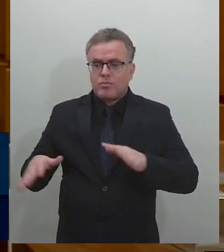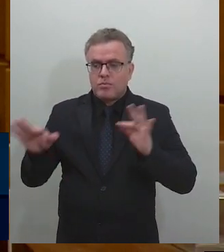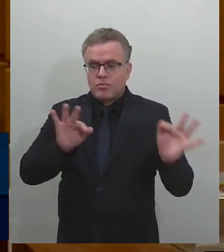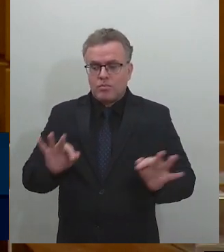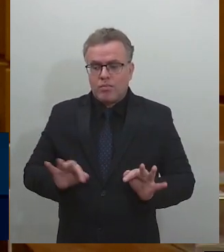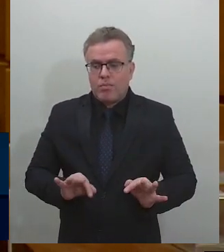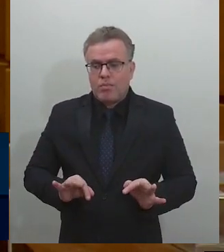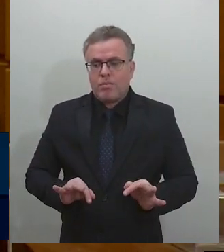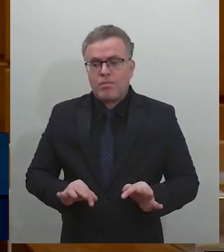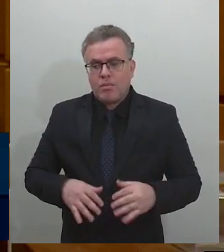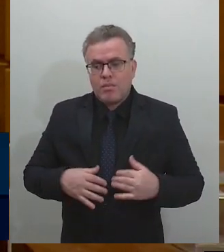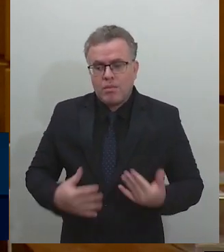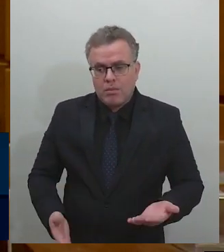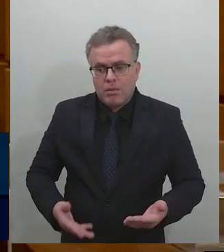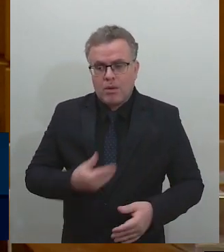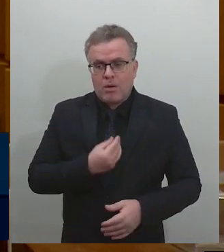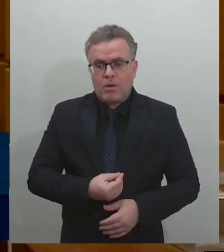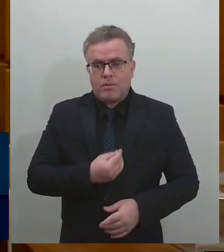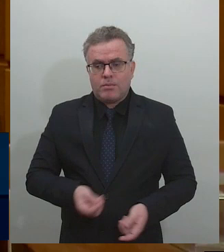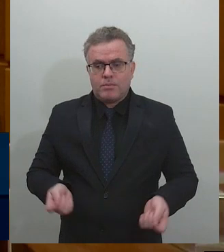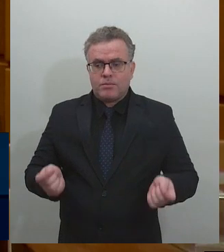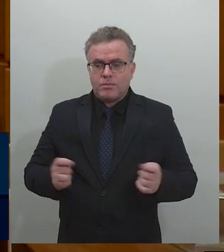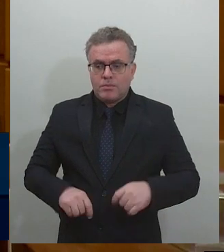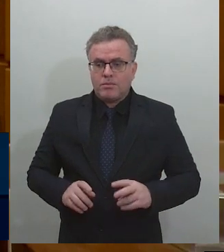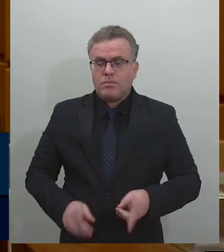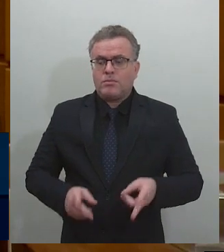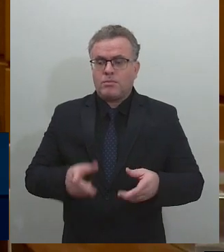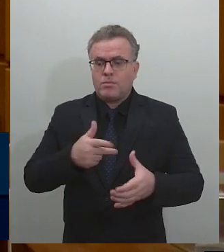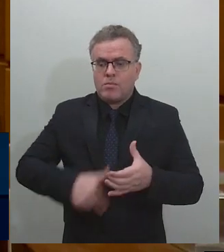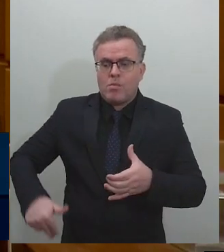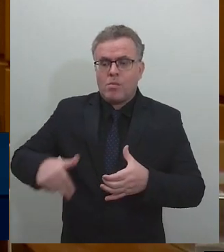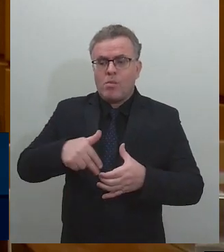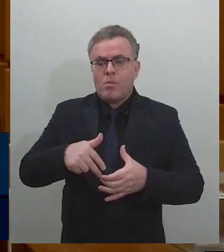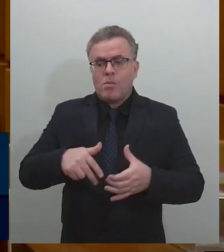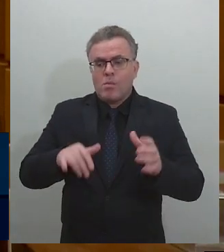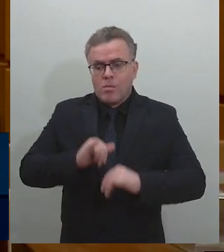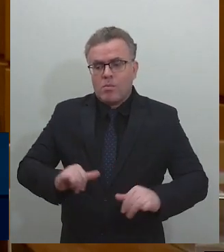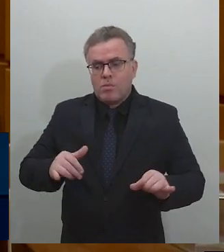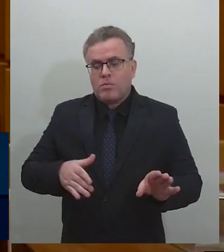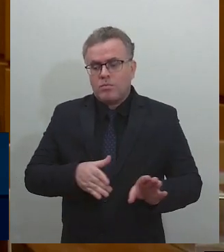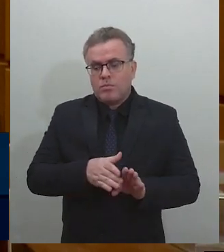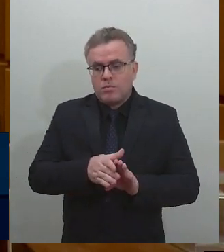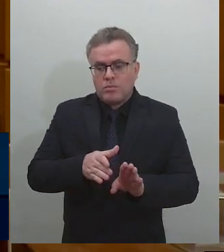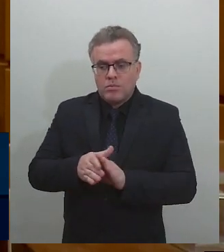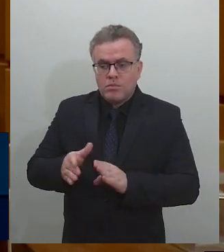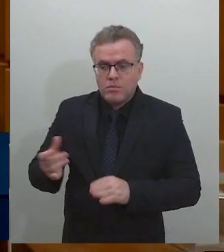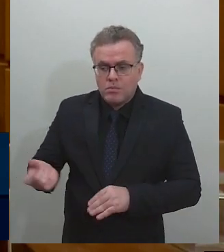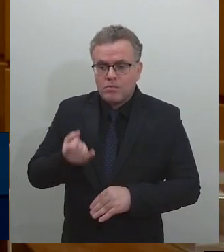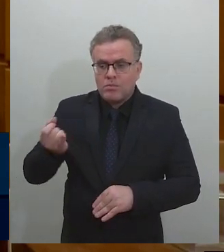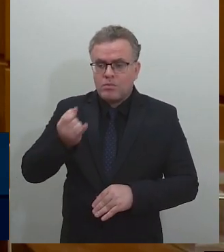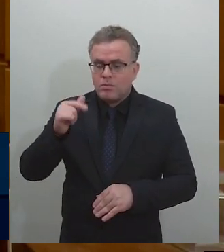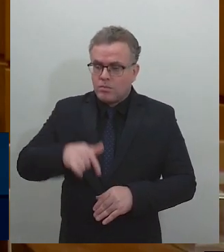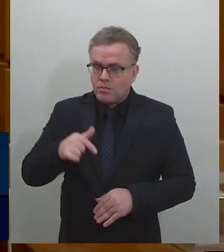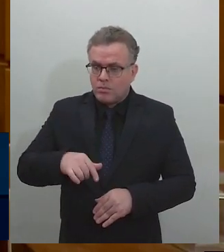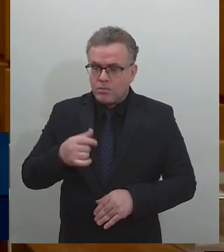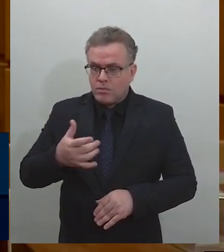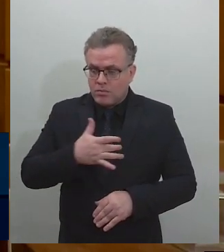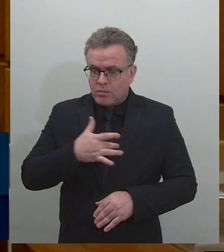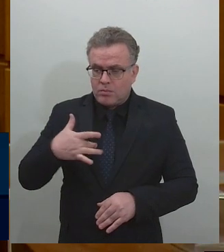usar aqui a tribuna para tratar de outro assunto muito importante para a saúde. No dia de hoje, 1º de agosto,